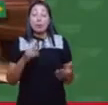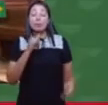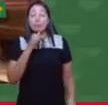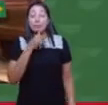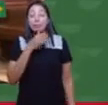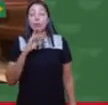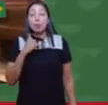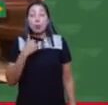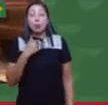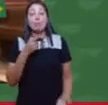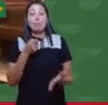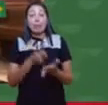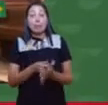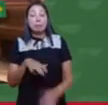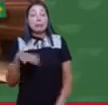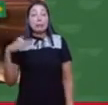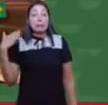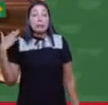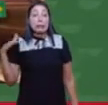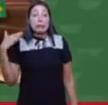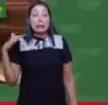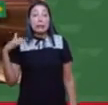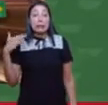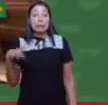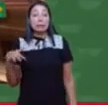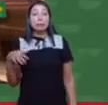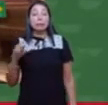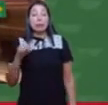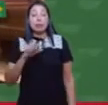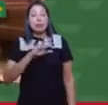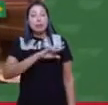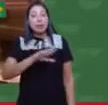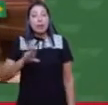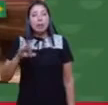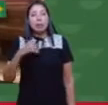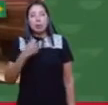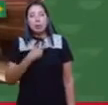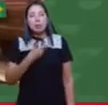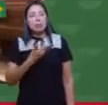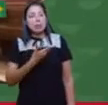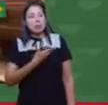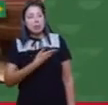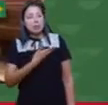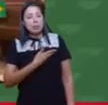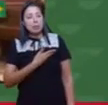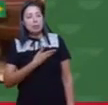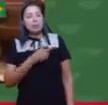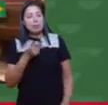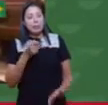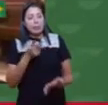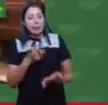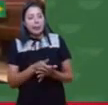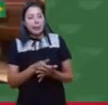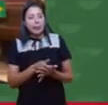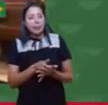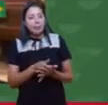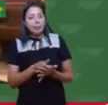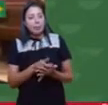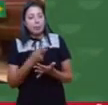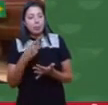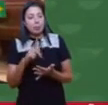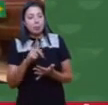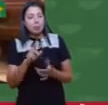nós pagamos caro. Muitos de nossos amigos pagaram com as